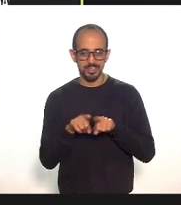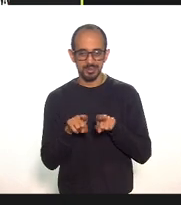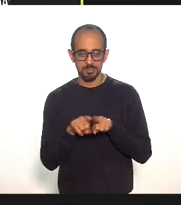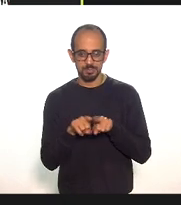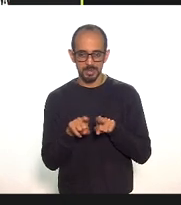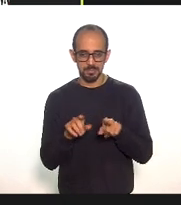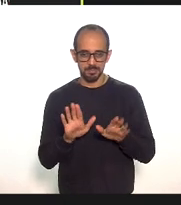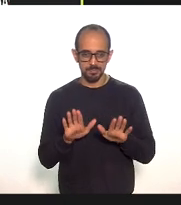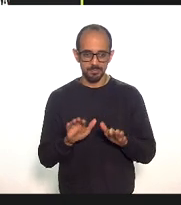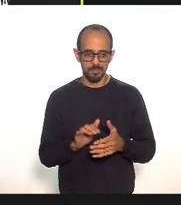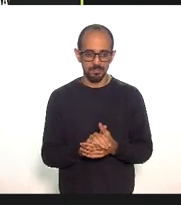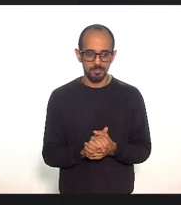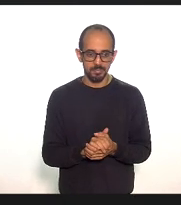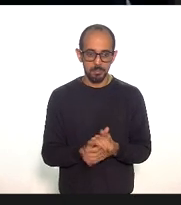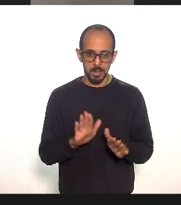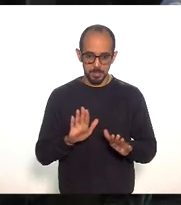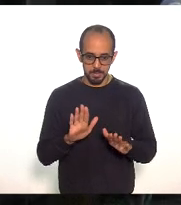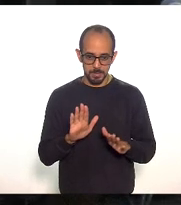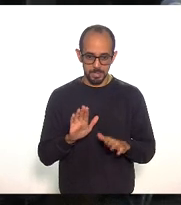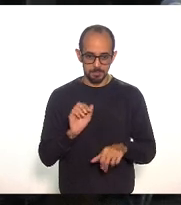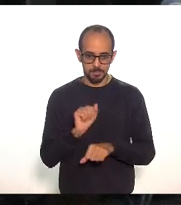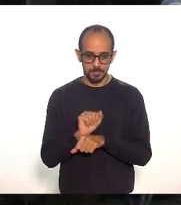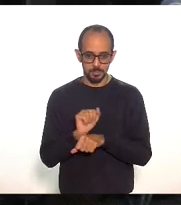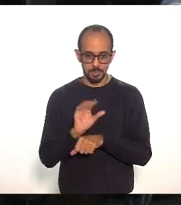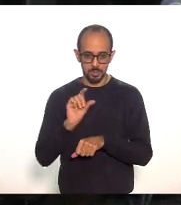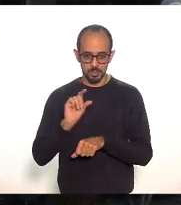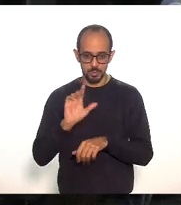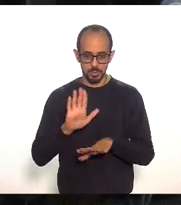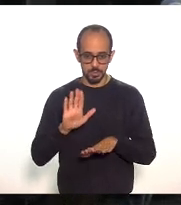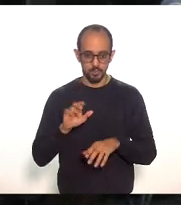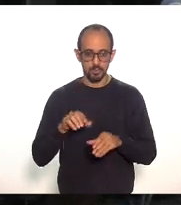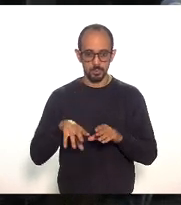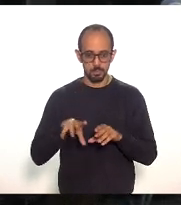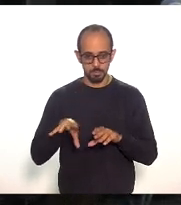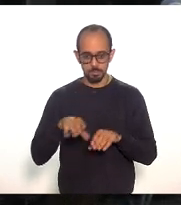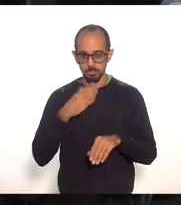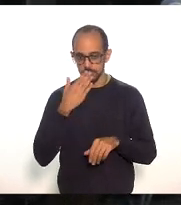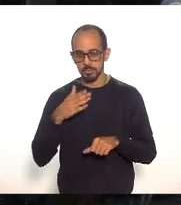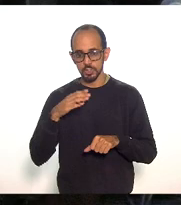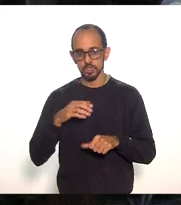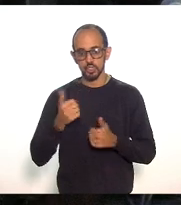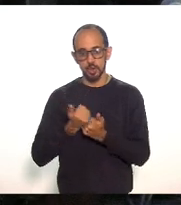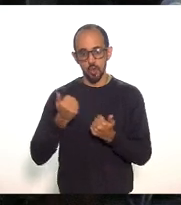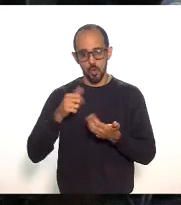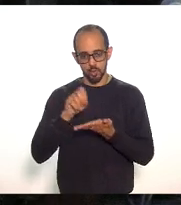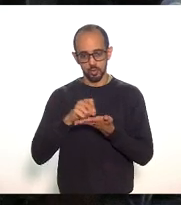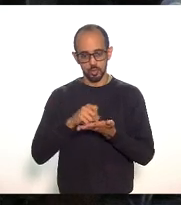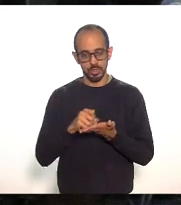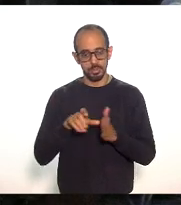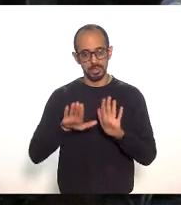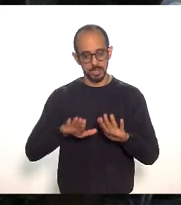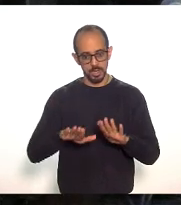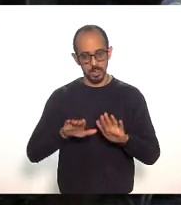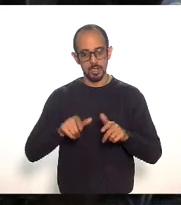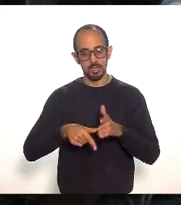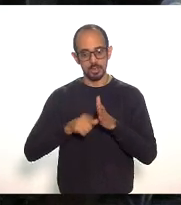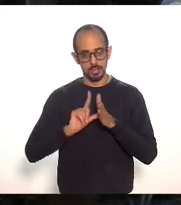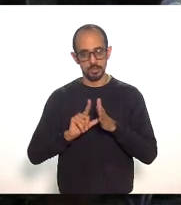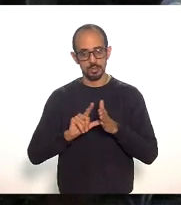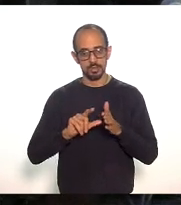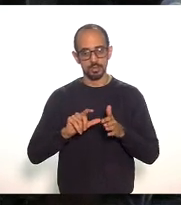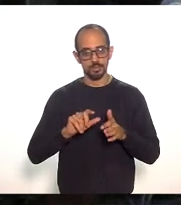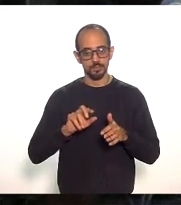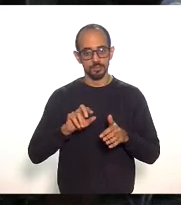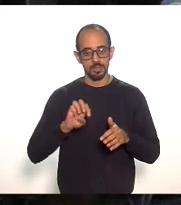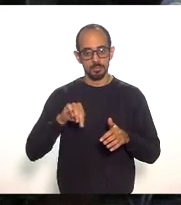lá. Primeiro, na festa do Tomate, vamos colher a coautoria antes de passar para o deputado Rodrigo Amorim. Márcio Pacheco, Rodrigo